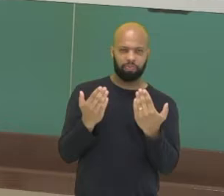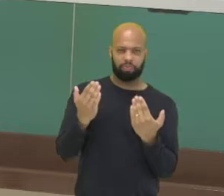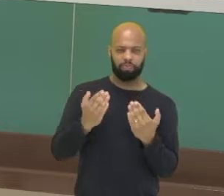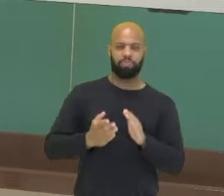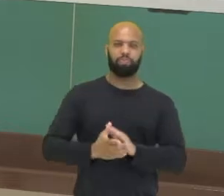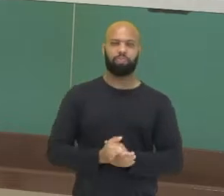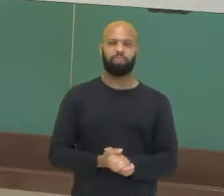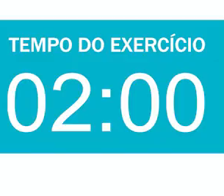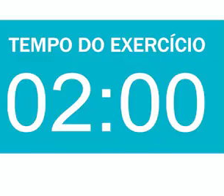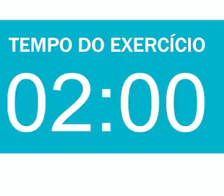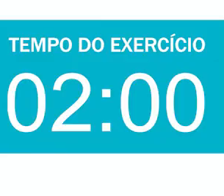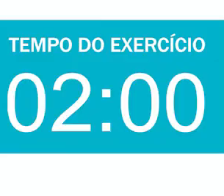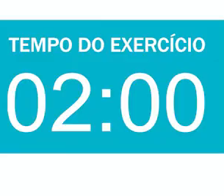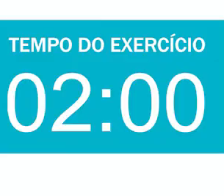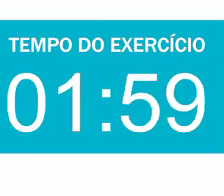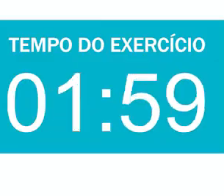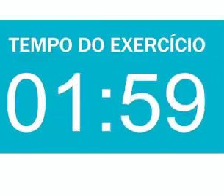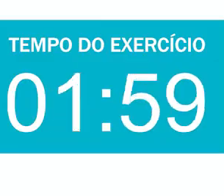juntos.